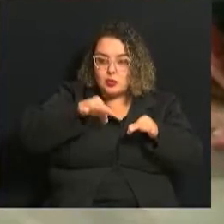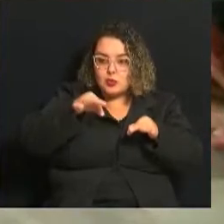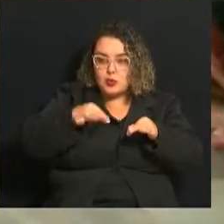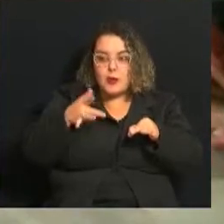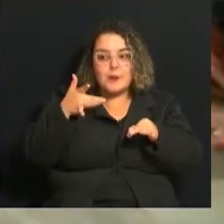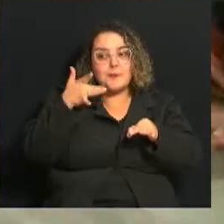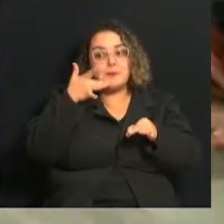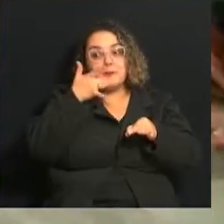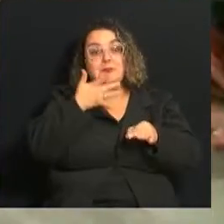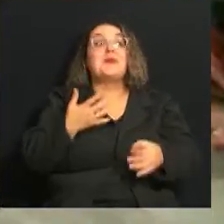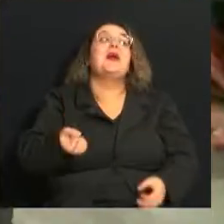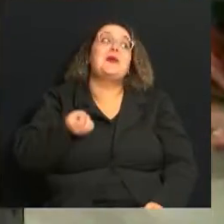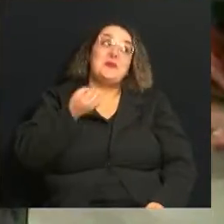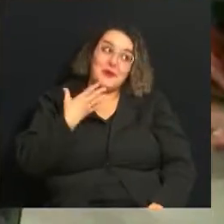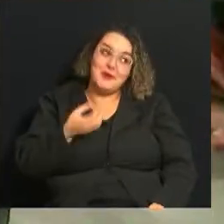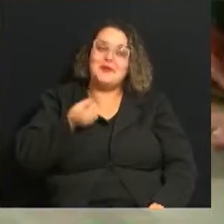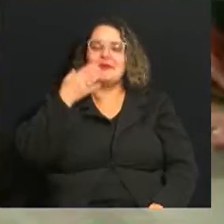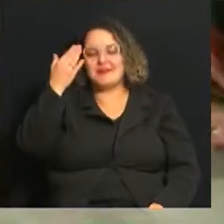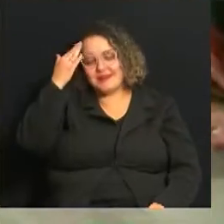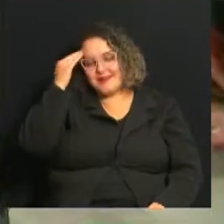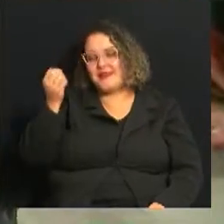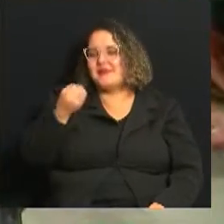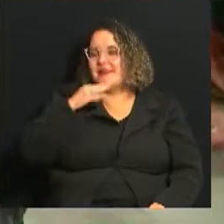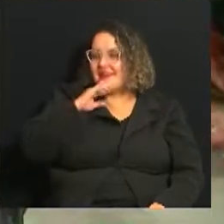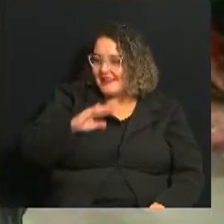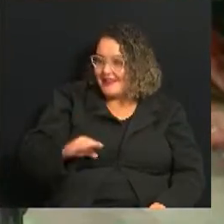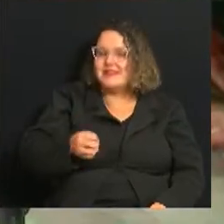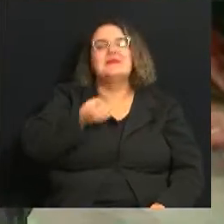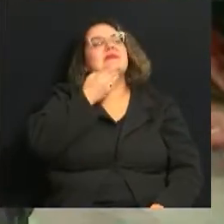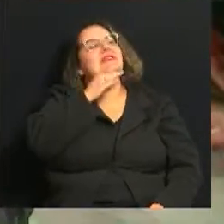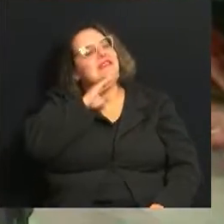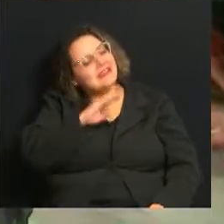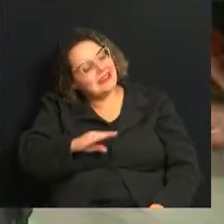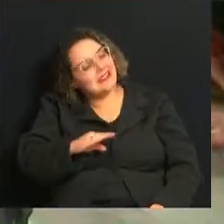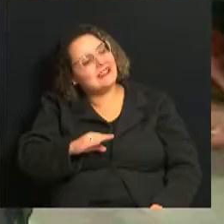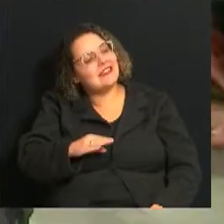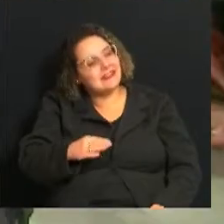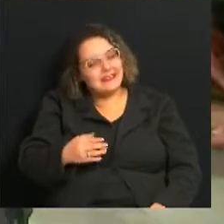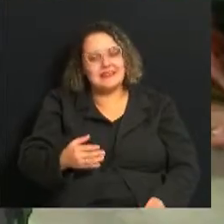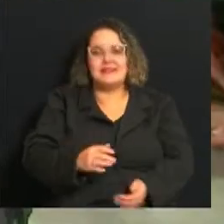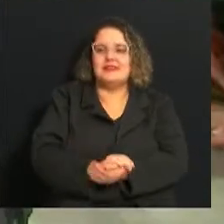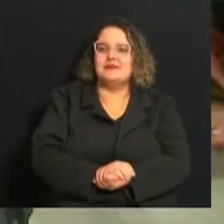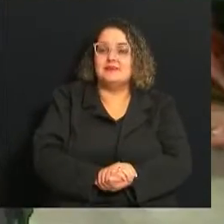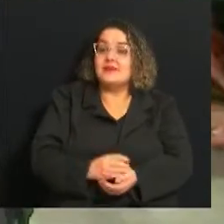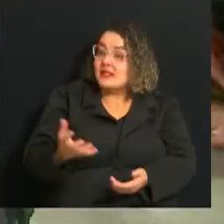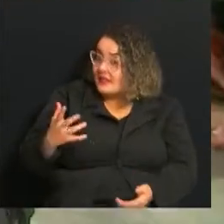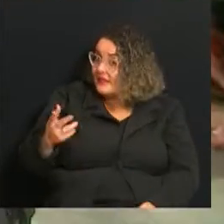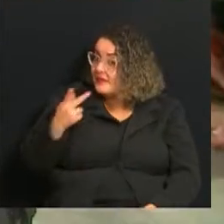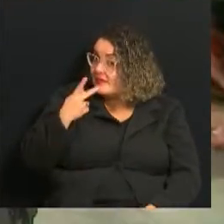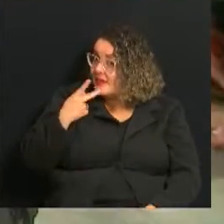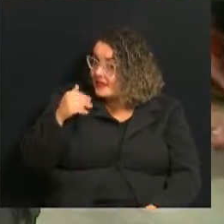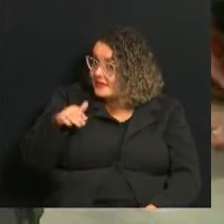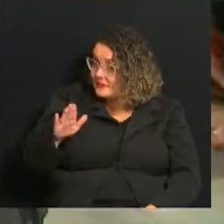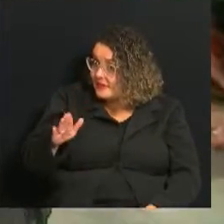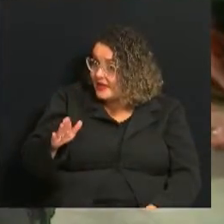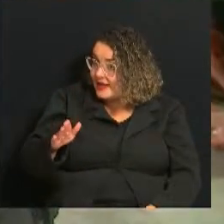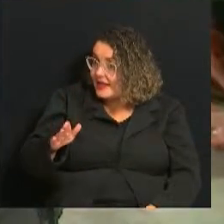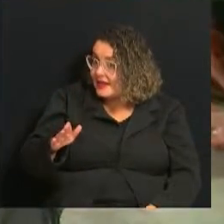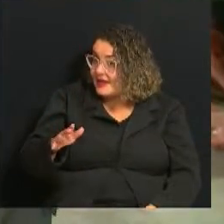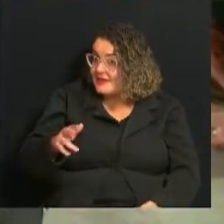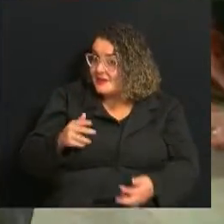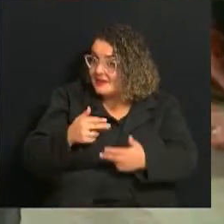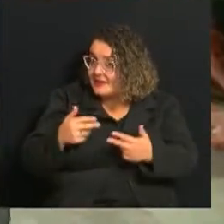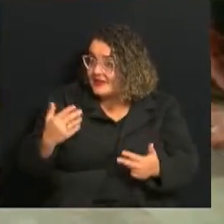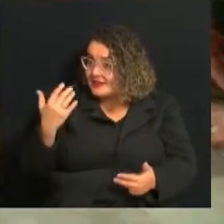Bom saber. Boa tarde, tudo bem? Boa tarde, tudo bem. Bom, gostaria que a senhora falasse um pouco mais sobre isso, então, Claro. sobre esse